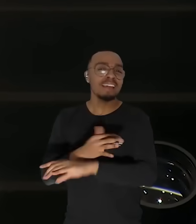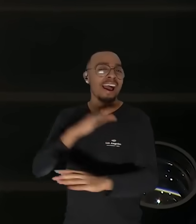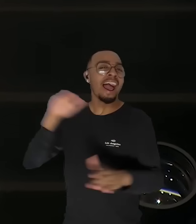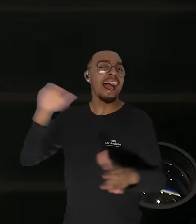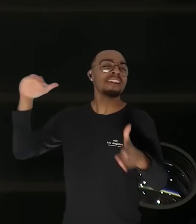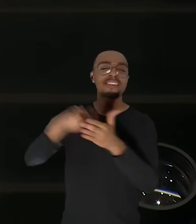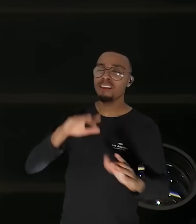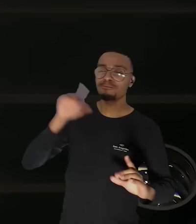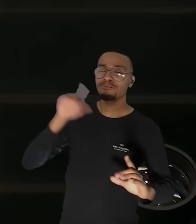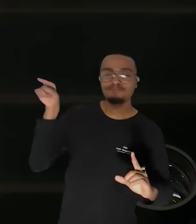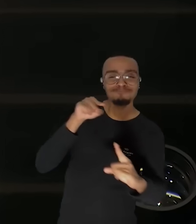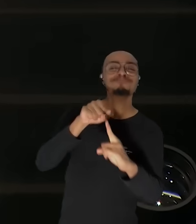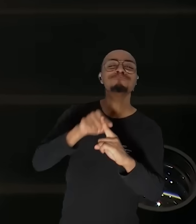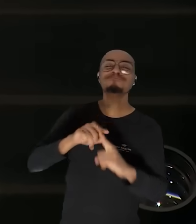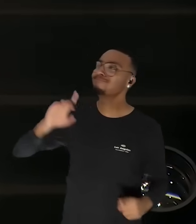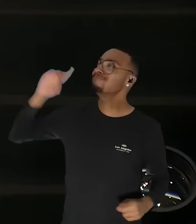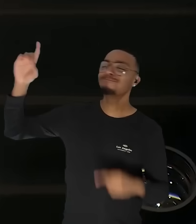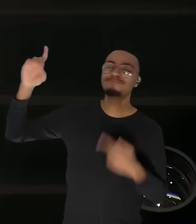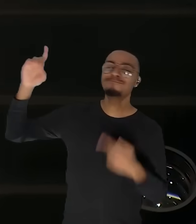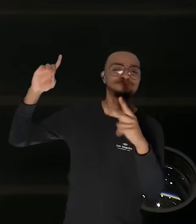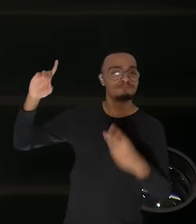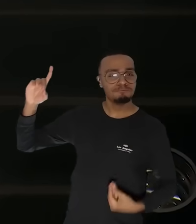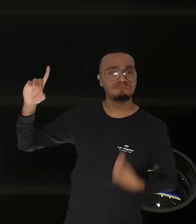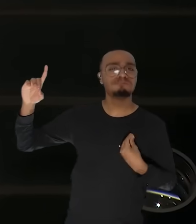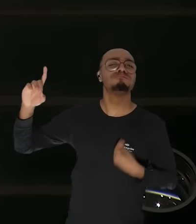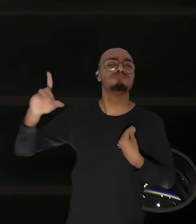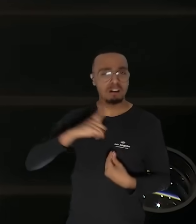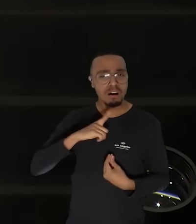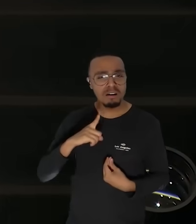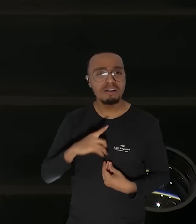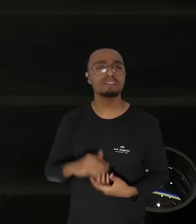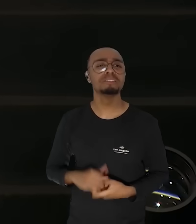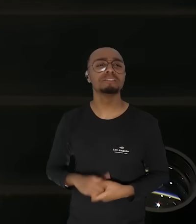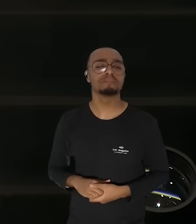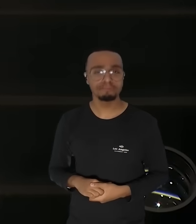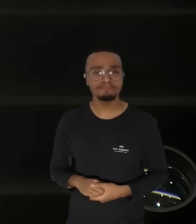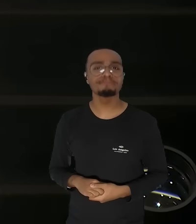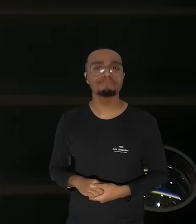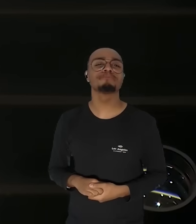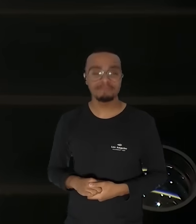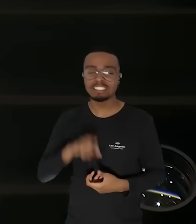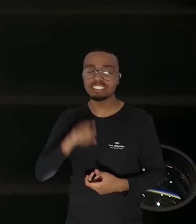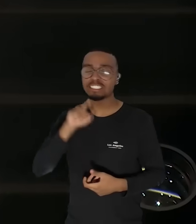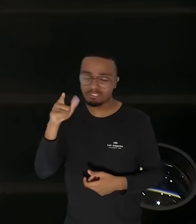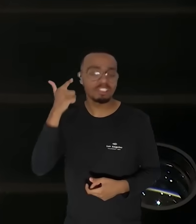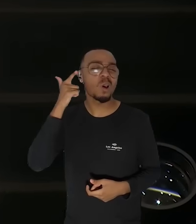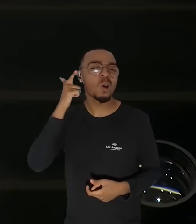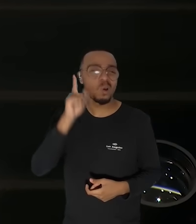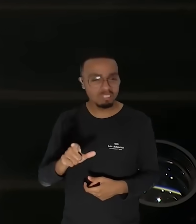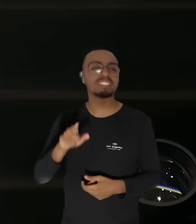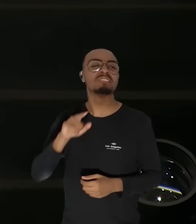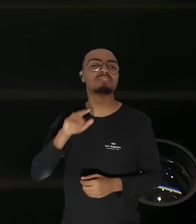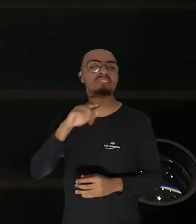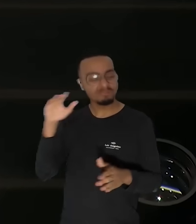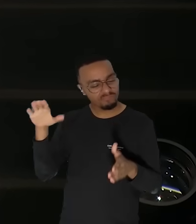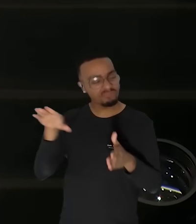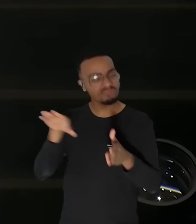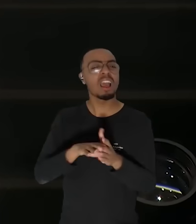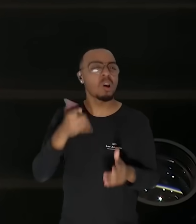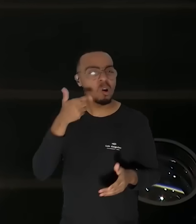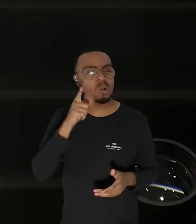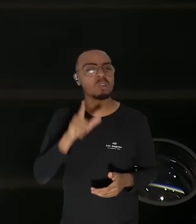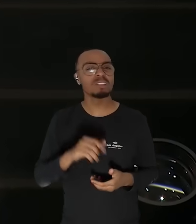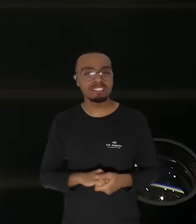vai chegar molhado, vai chegar ensopado, vai chegar com frio, mas vai chegar do outro lado, vai chegar do outro lado. E